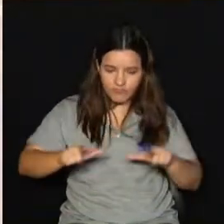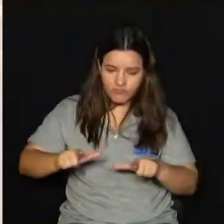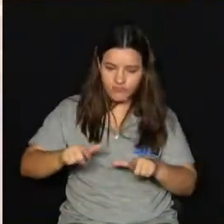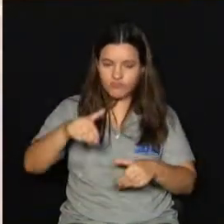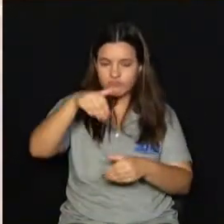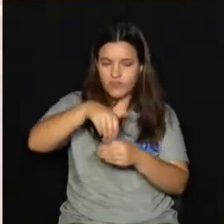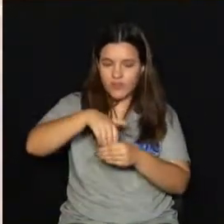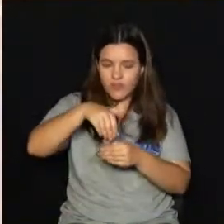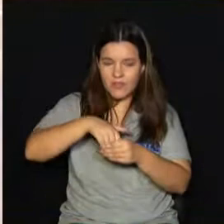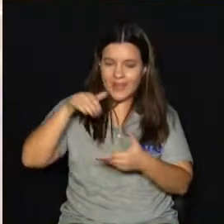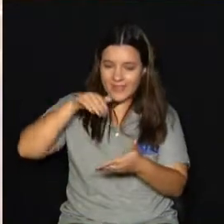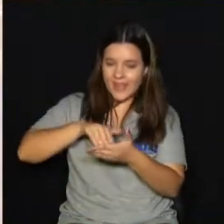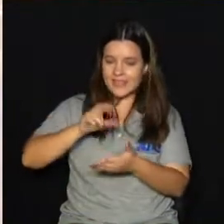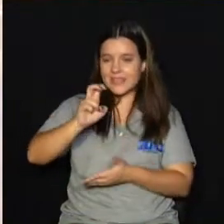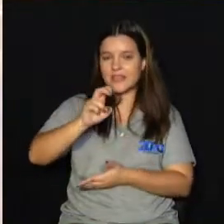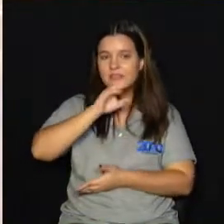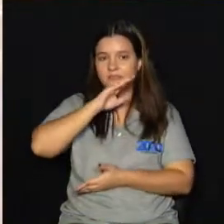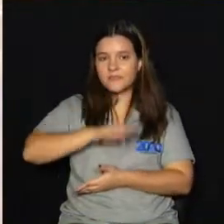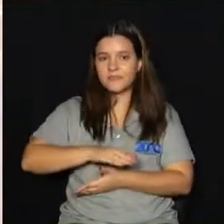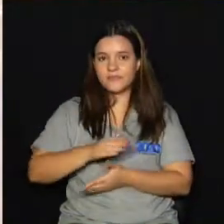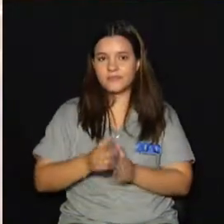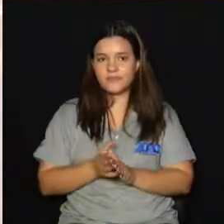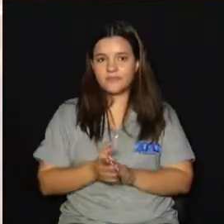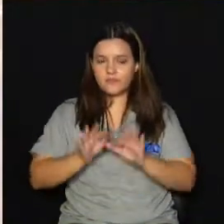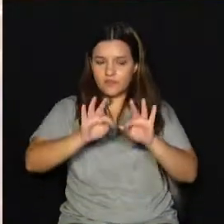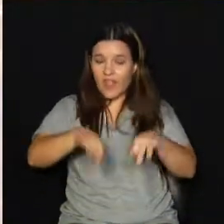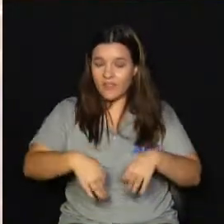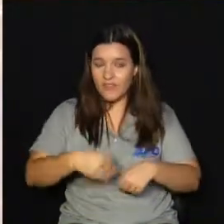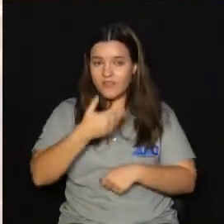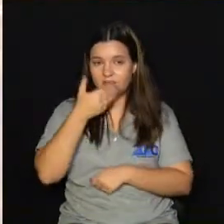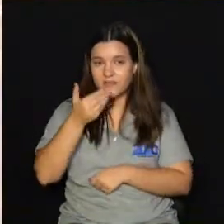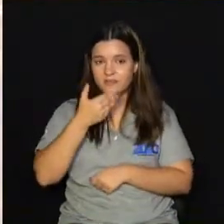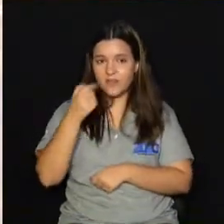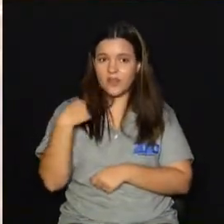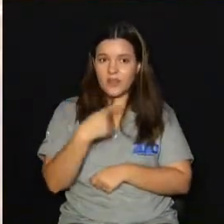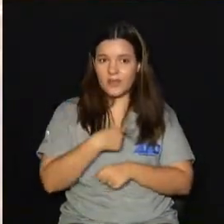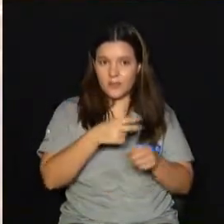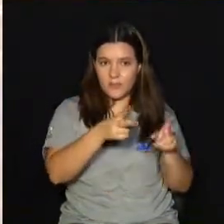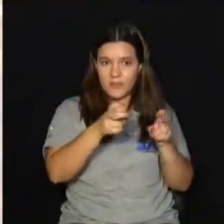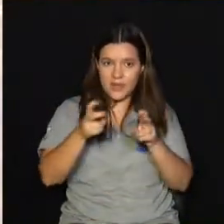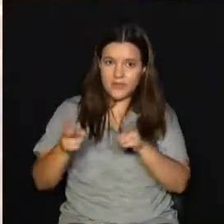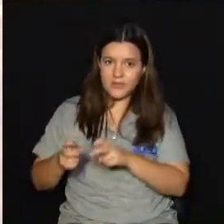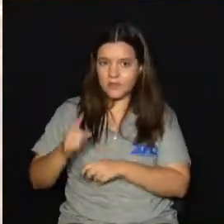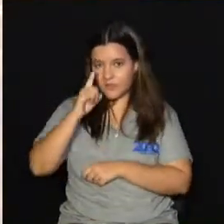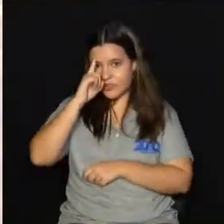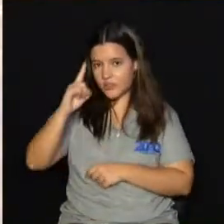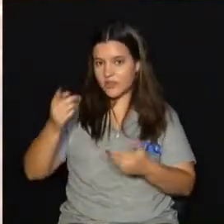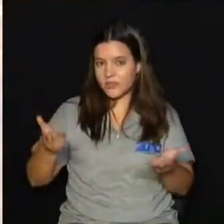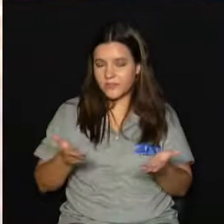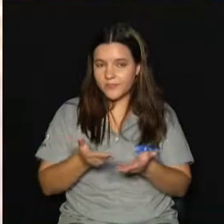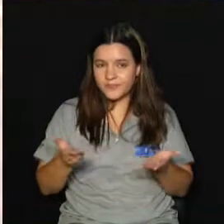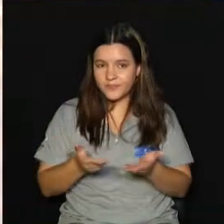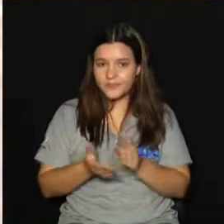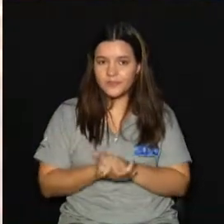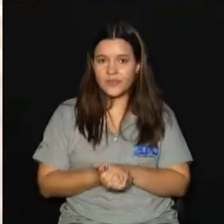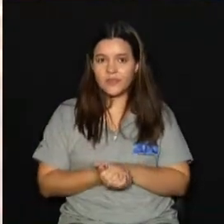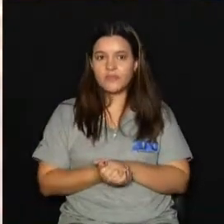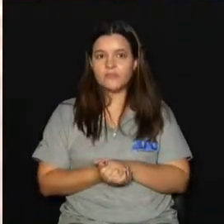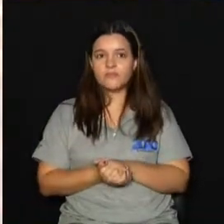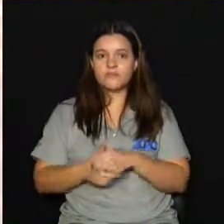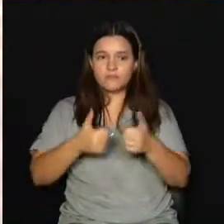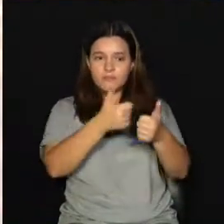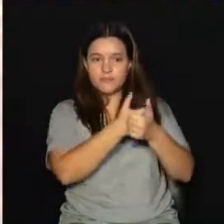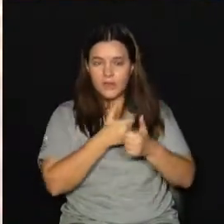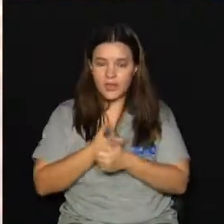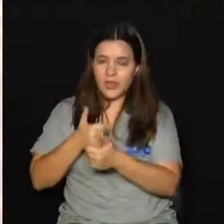Com certeza. Uma das coisas que nós estamos percebendo no dia de hoje é que em volta da escola